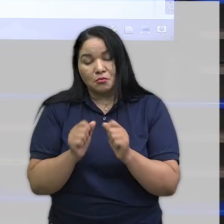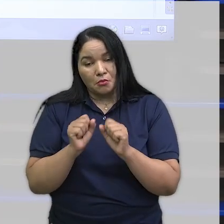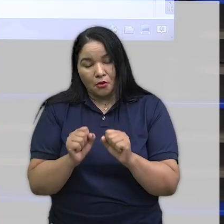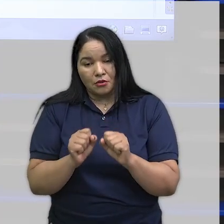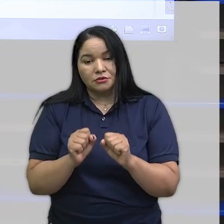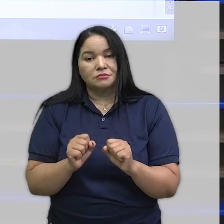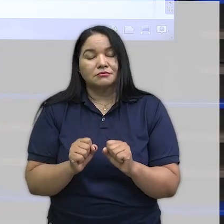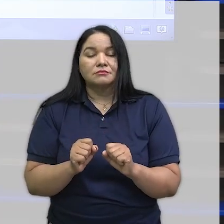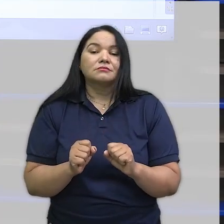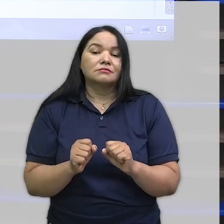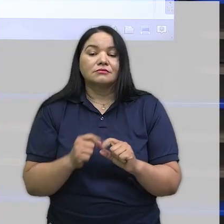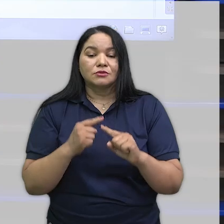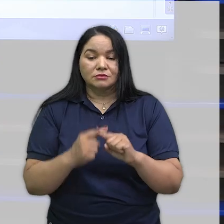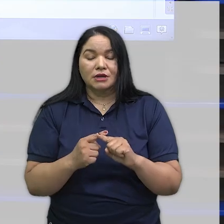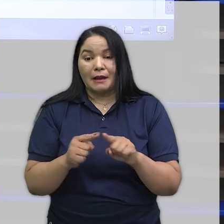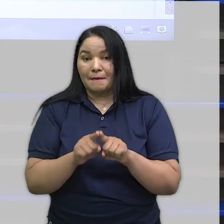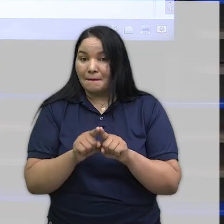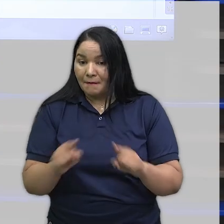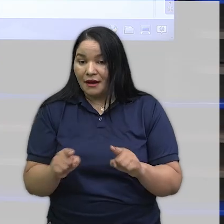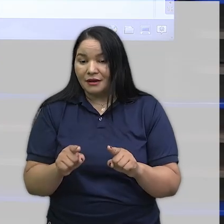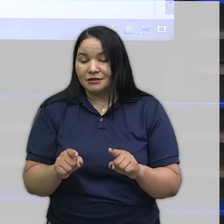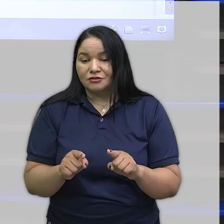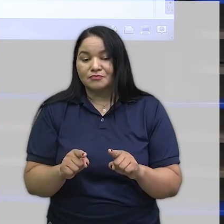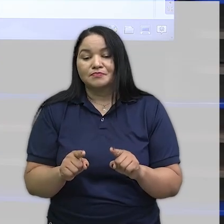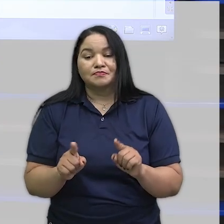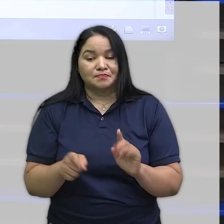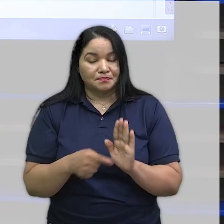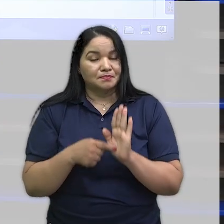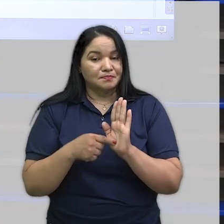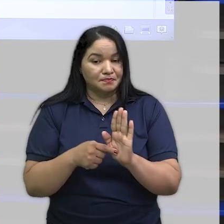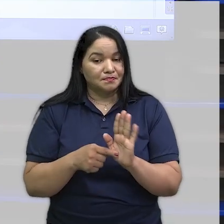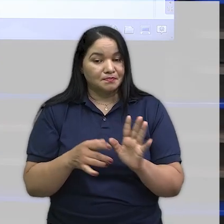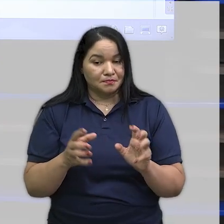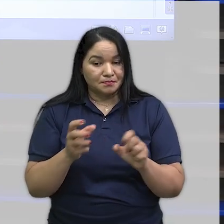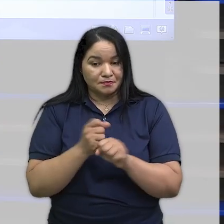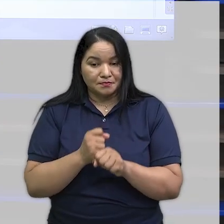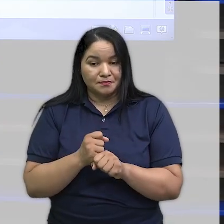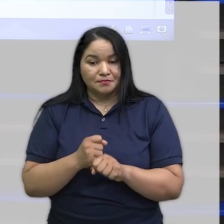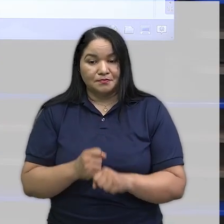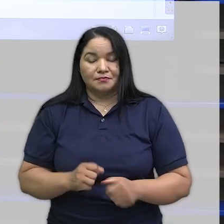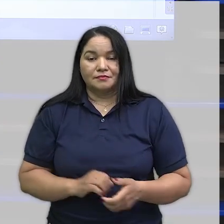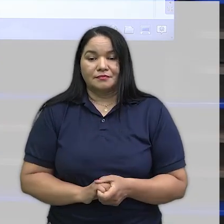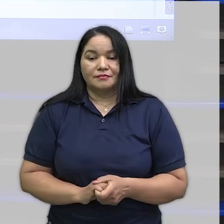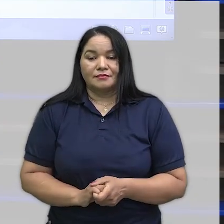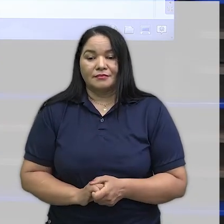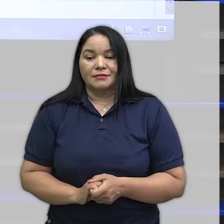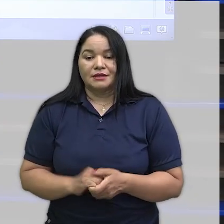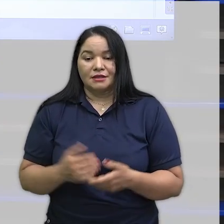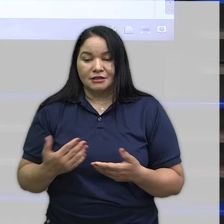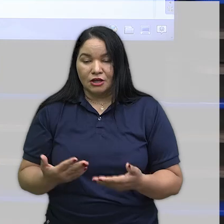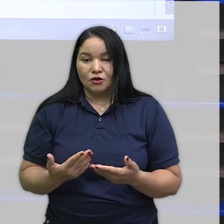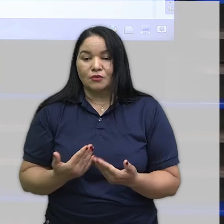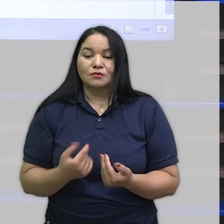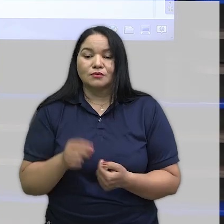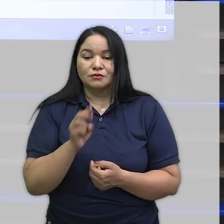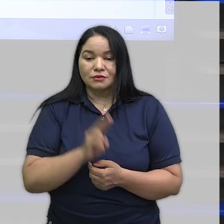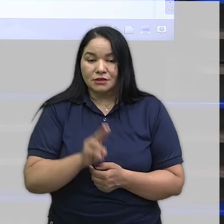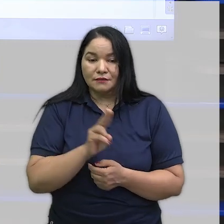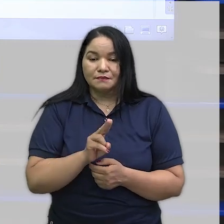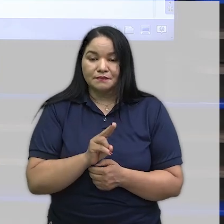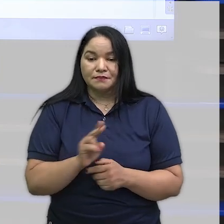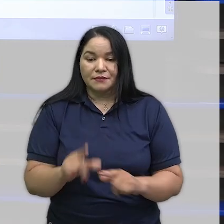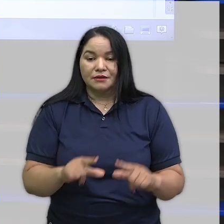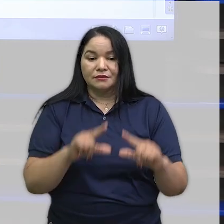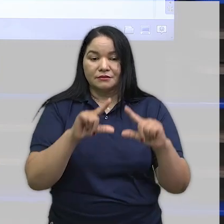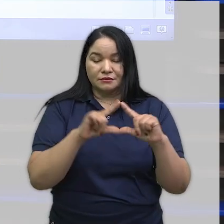você pode fazer isso, não tem problema, tá certo? Mas é dessa forma que a gente calcula, tá? Por isso que eu utilizei ali do